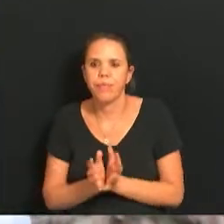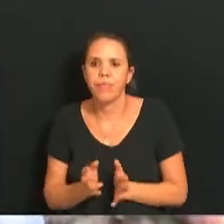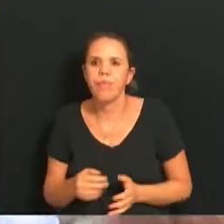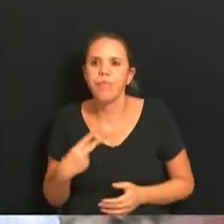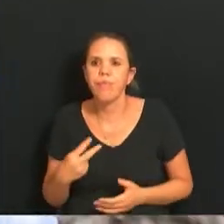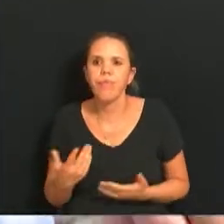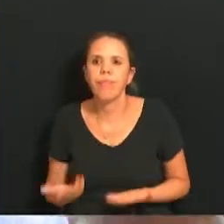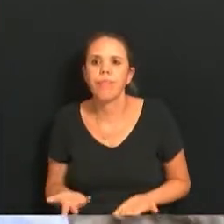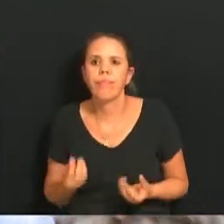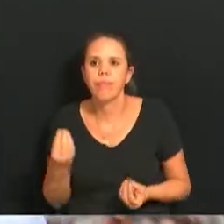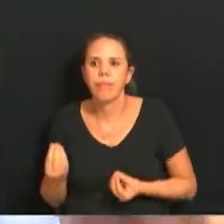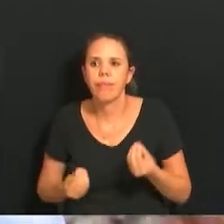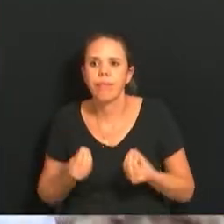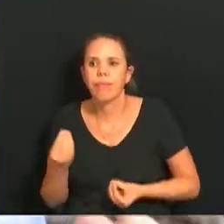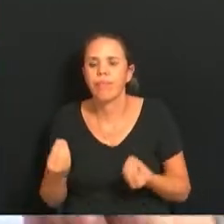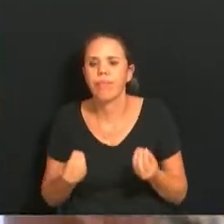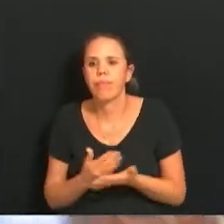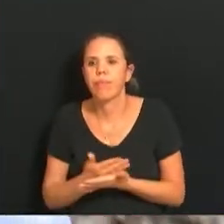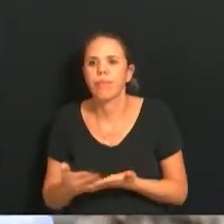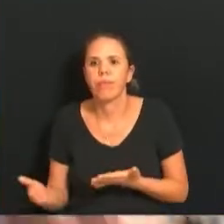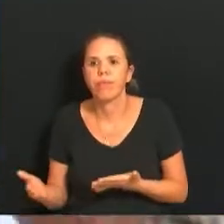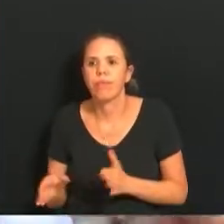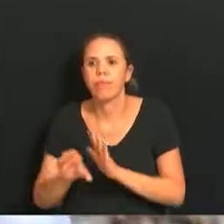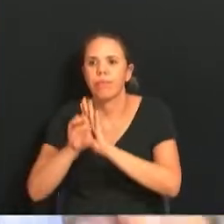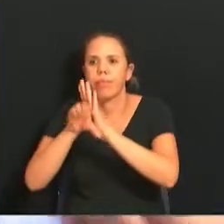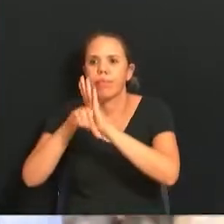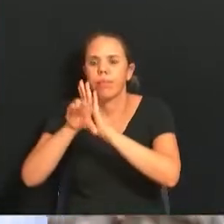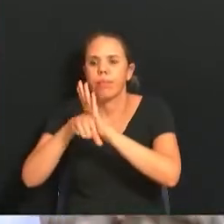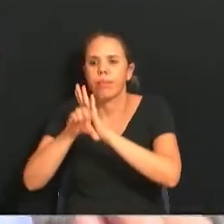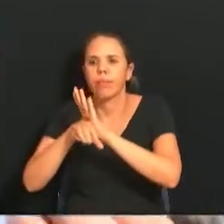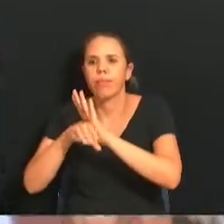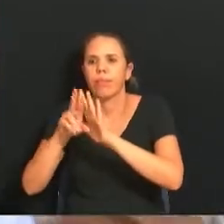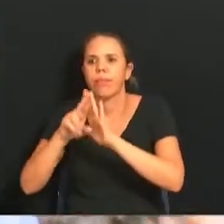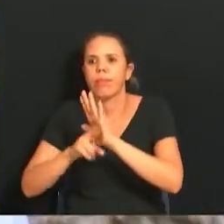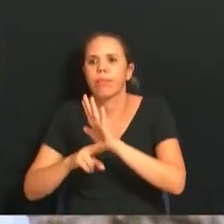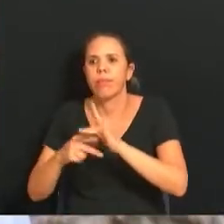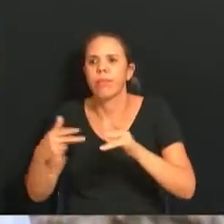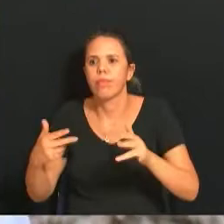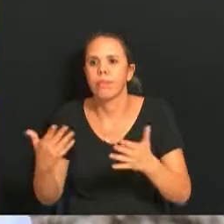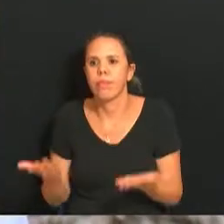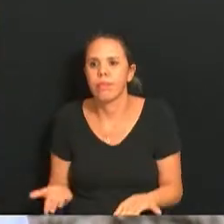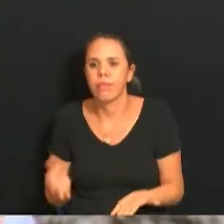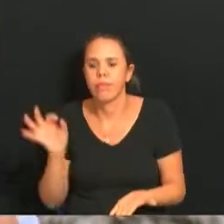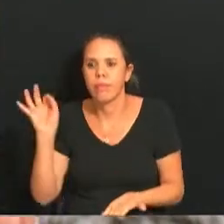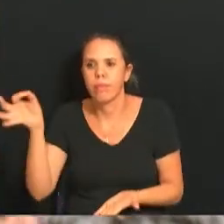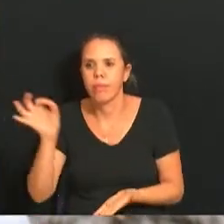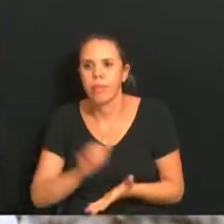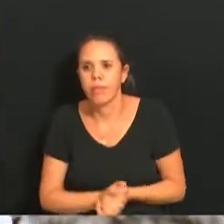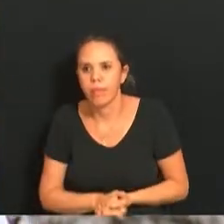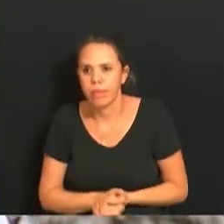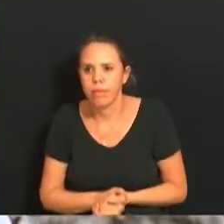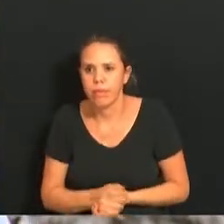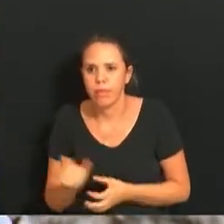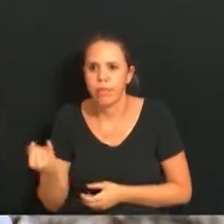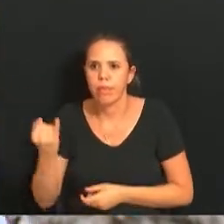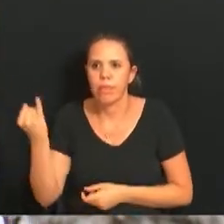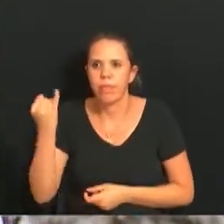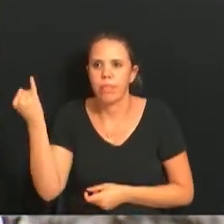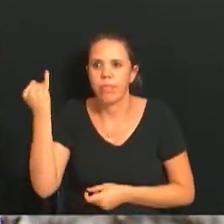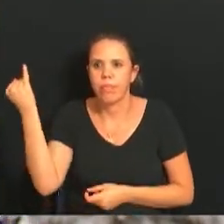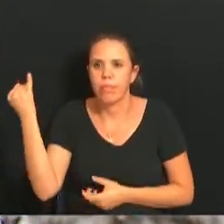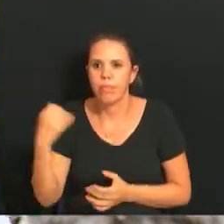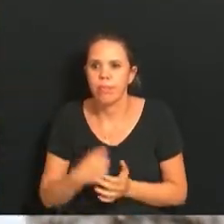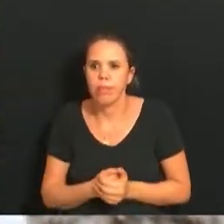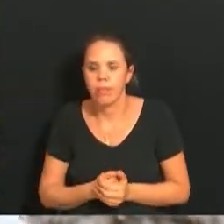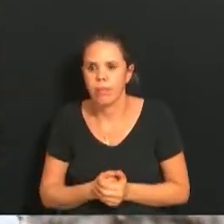de como introduzir aqueles conceitos, parâmetros, diretrizes que certamente são importantes